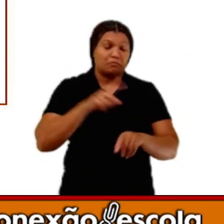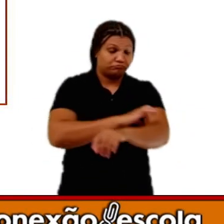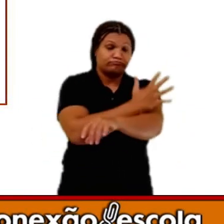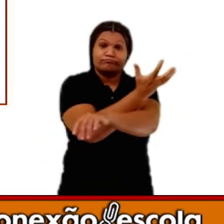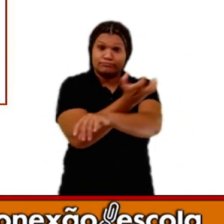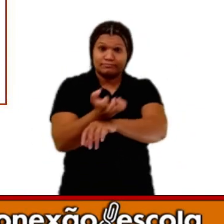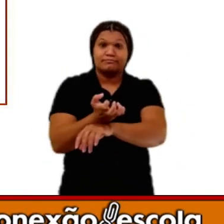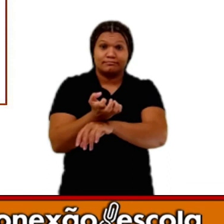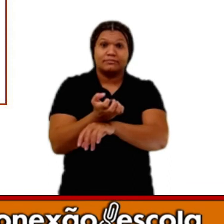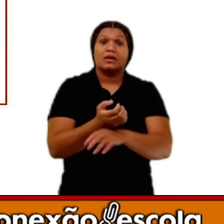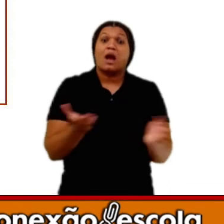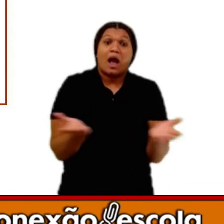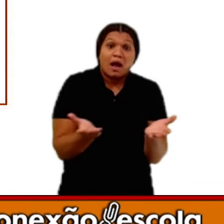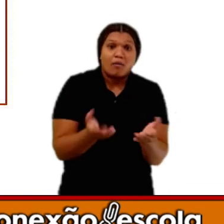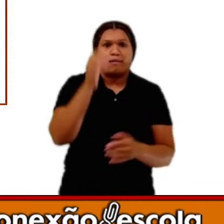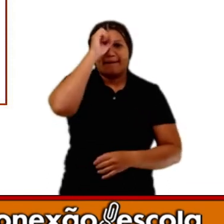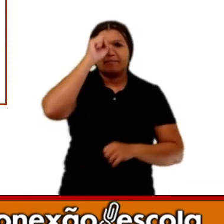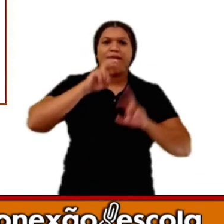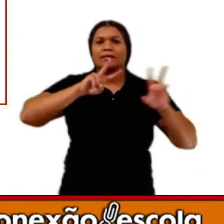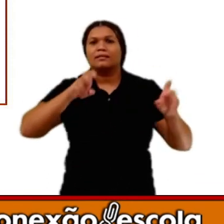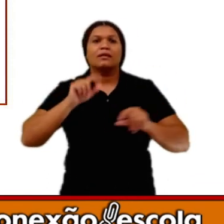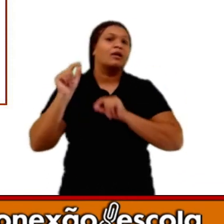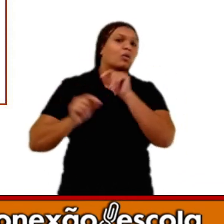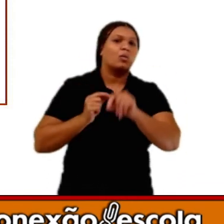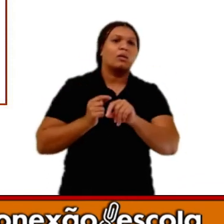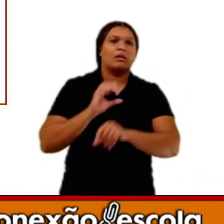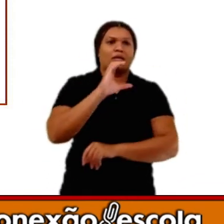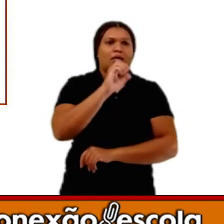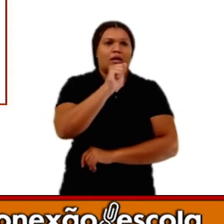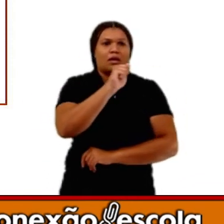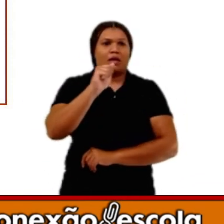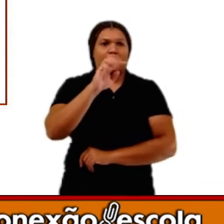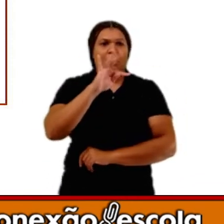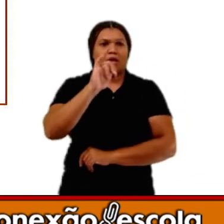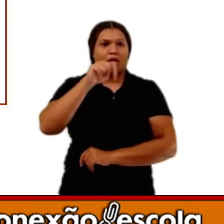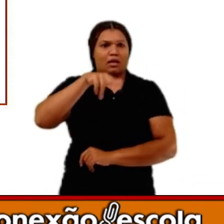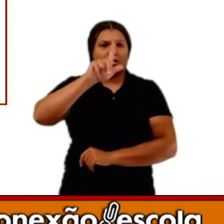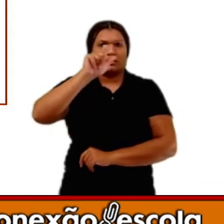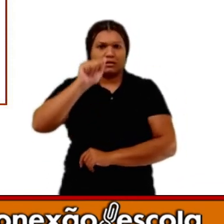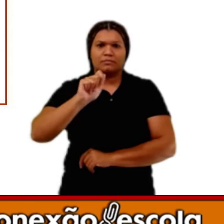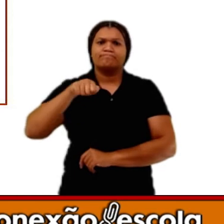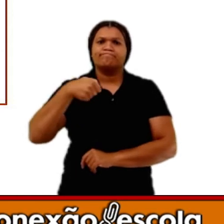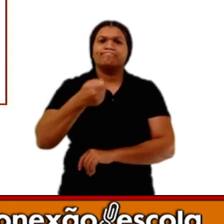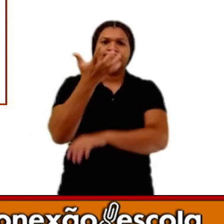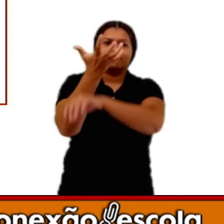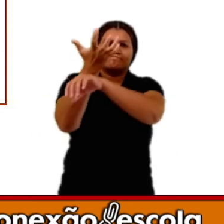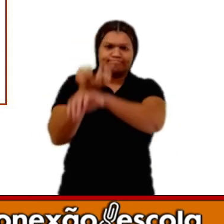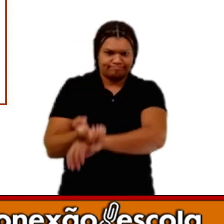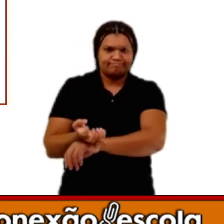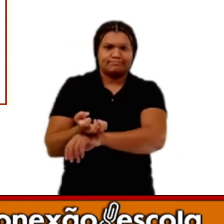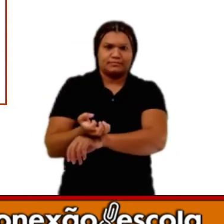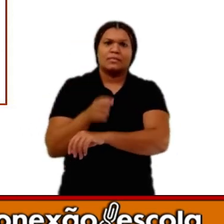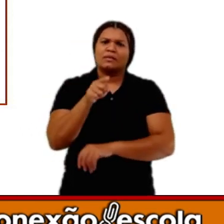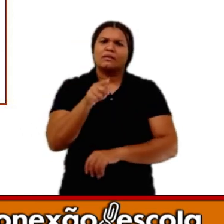nós vamos aprender um pouquinho agora sobre a caatinga. O bioma da caatinga está localizado em uma região